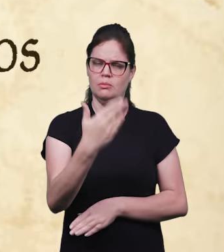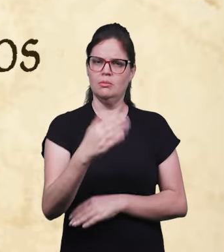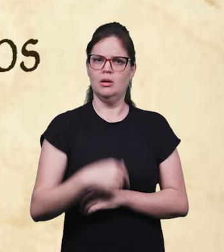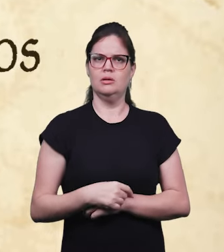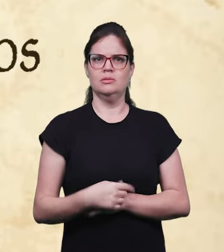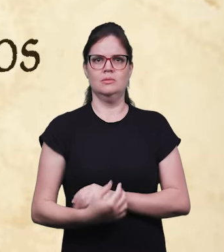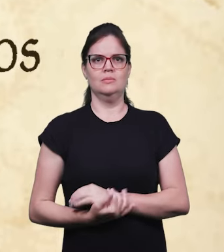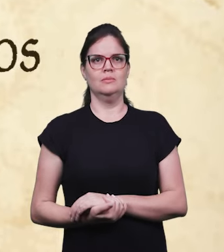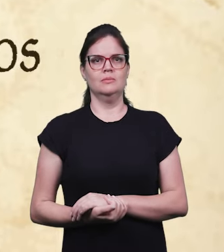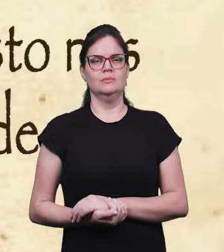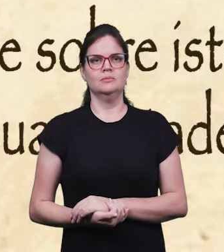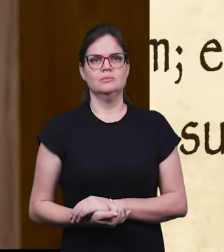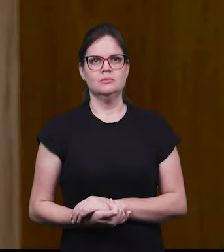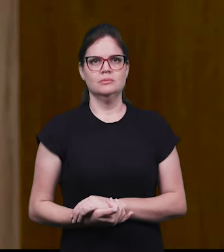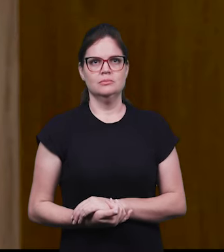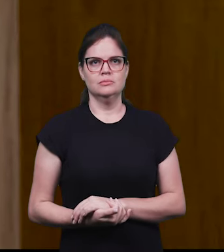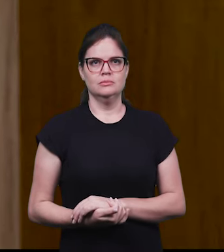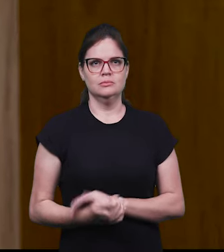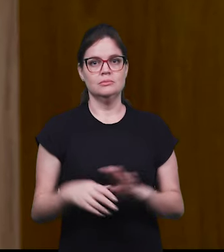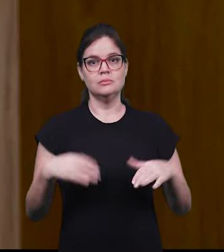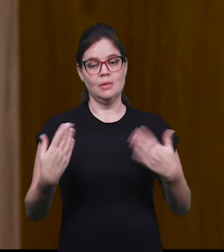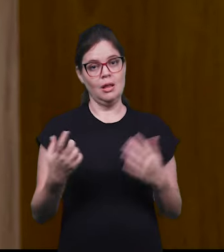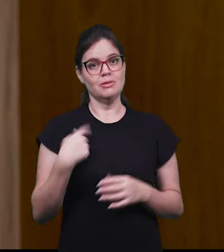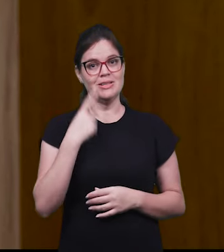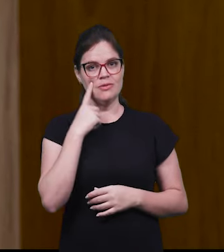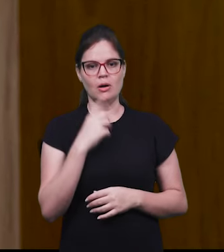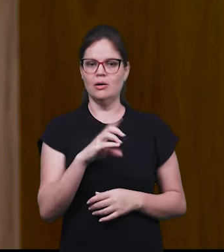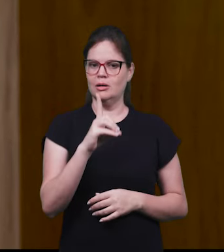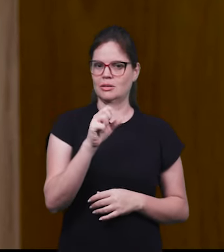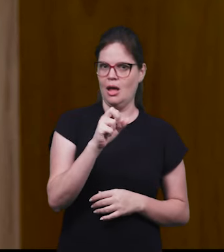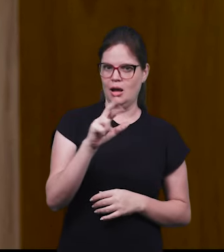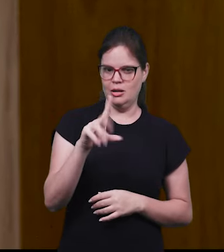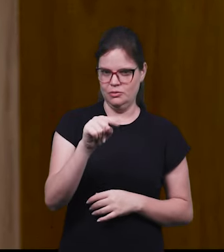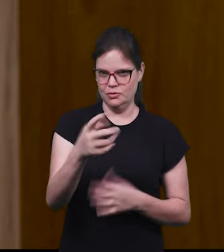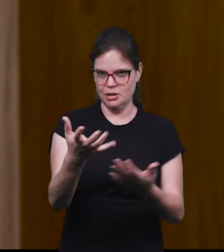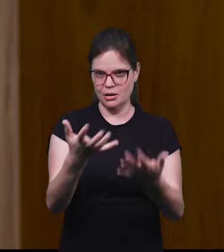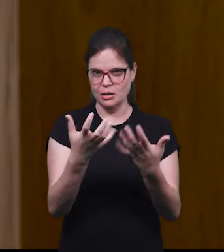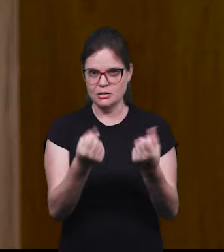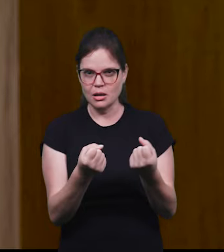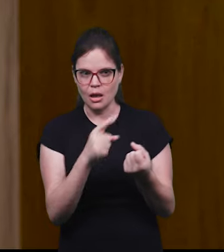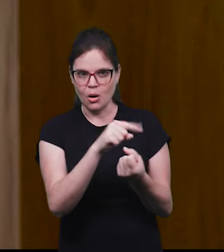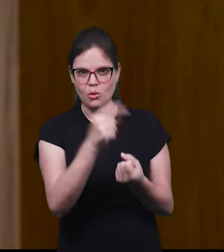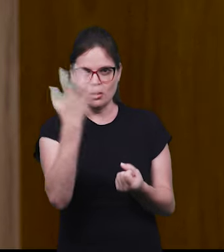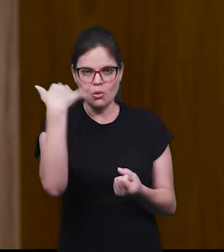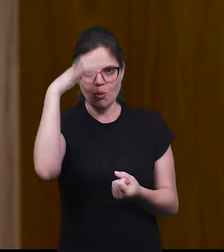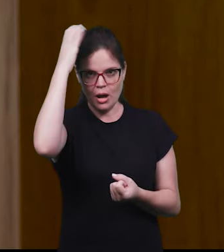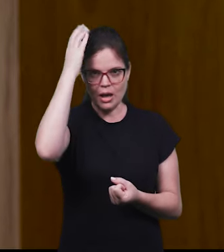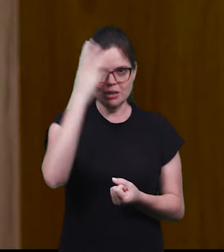sua vontade. Então, olha, Dario, você vai aceitar o que Ciro